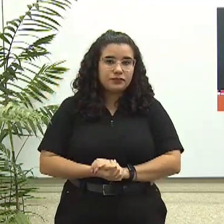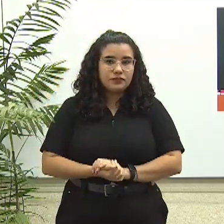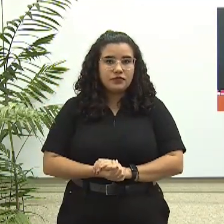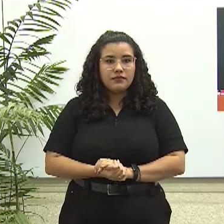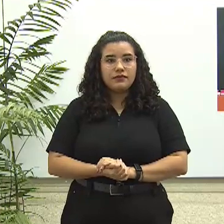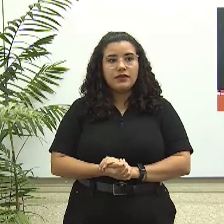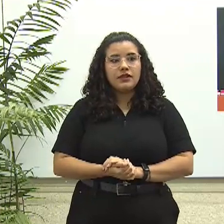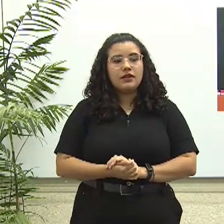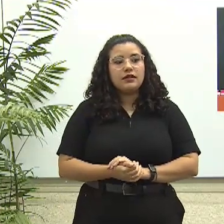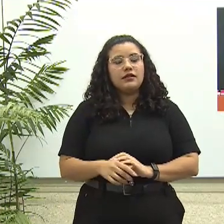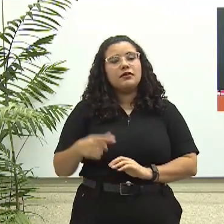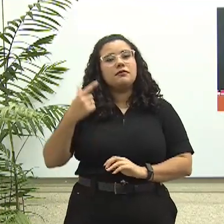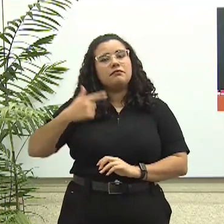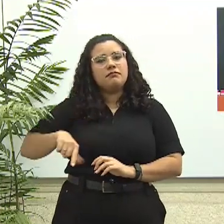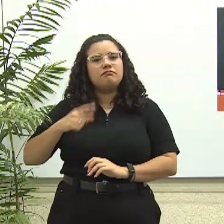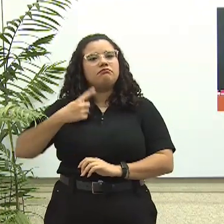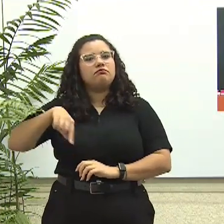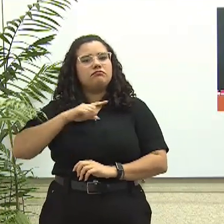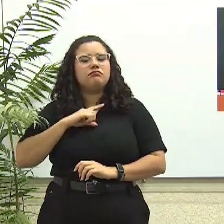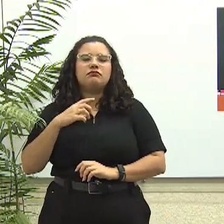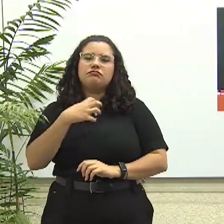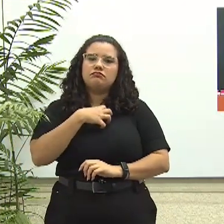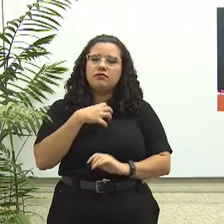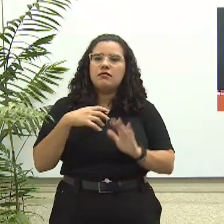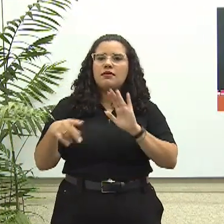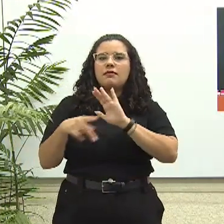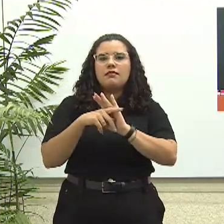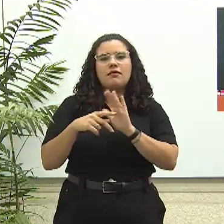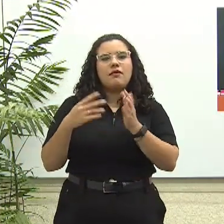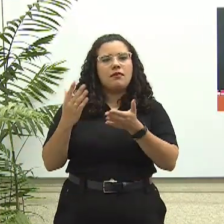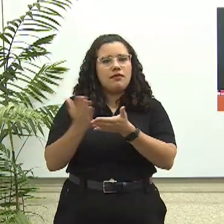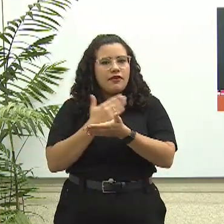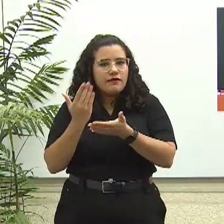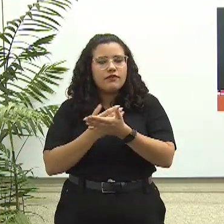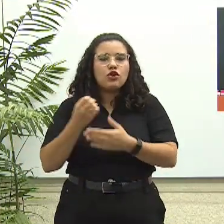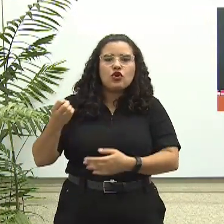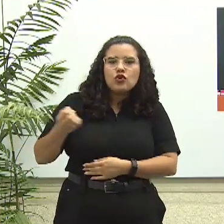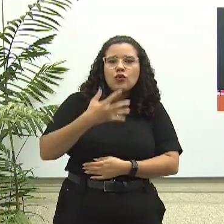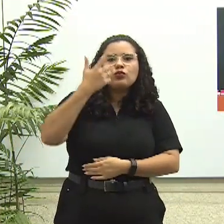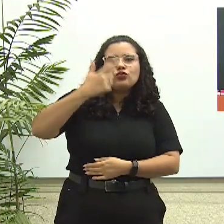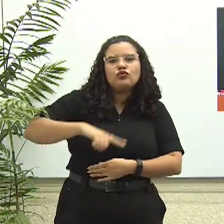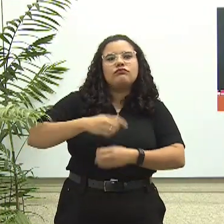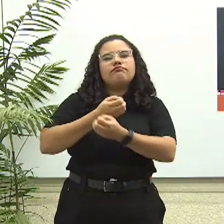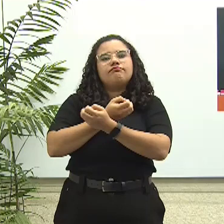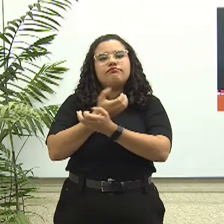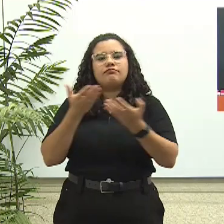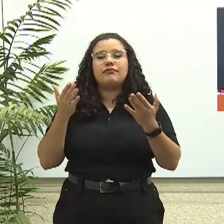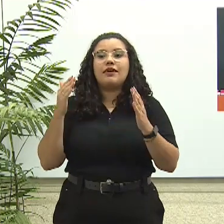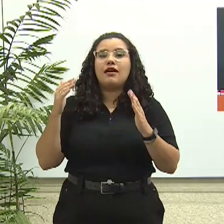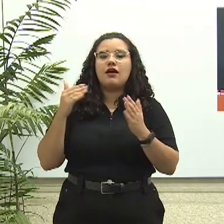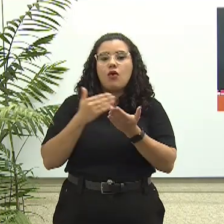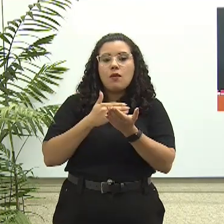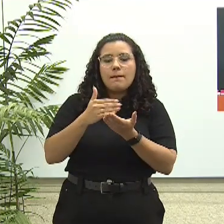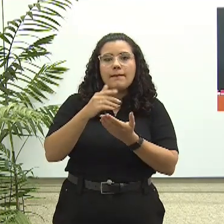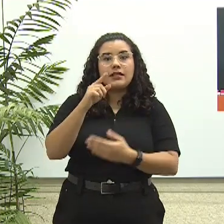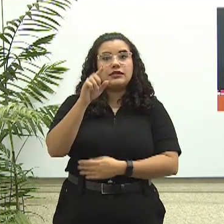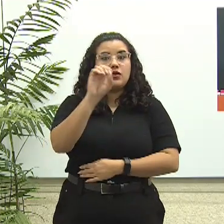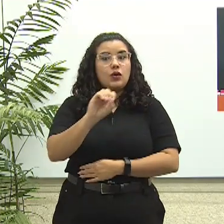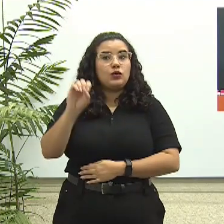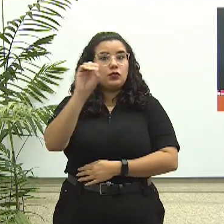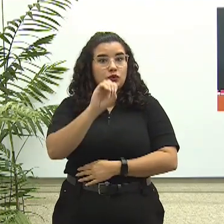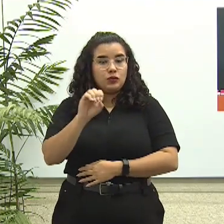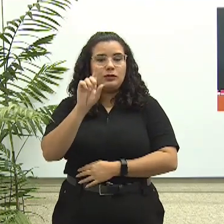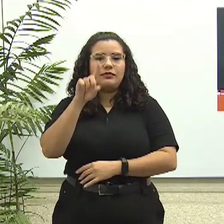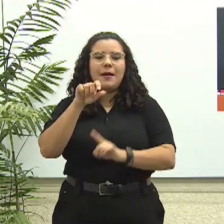depois que tudo amadureceu um pouco a própria ideia da revista então a gente resolveu relançar a revista a partir de outubro outubro é